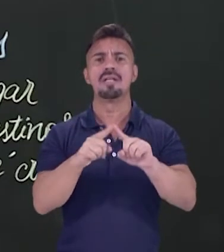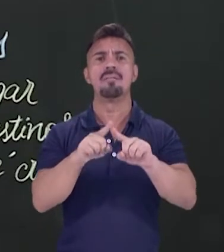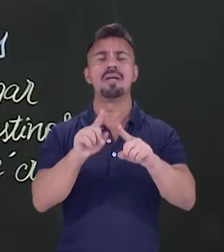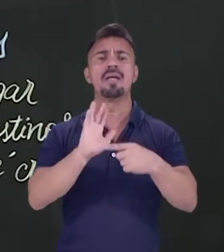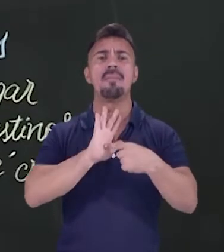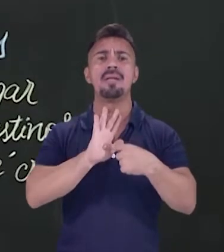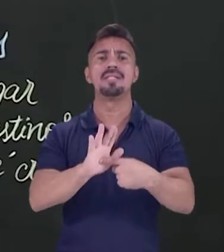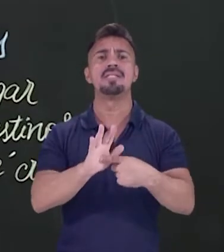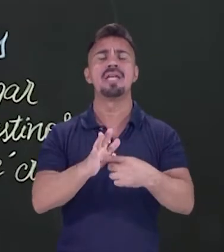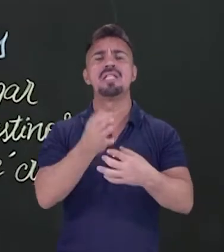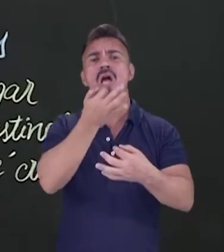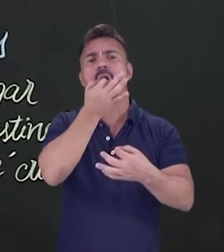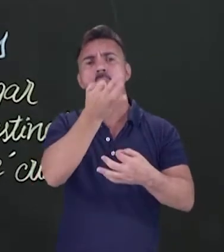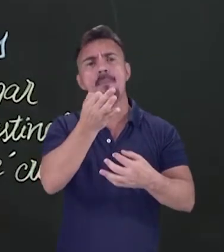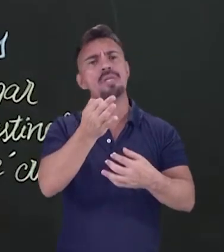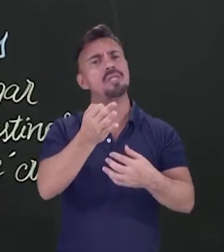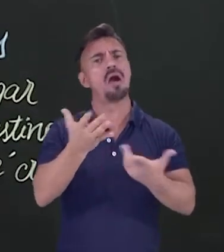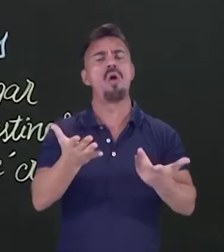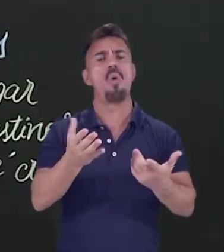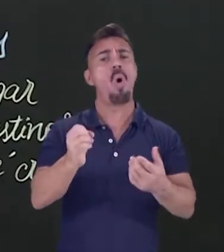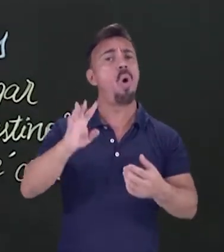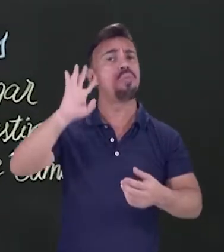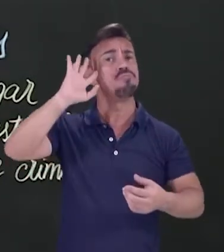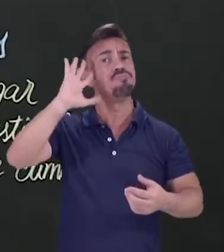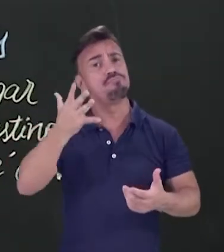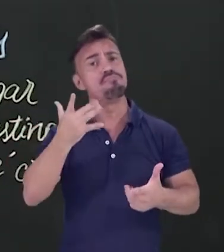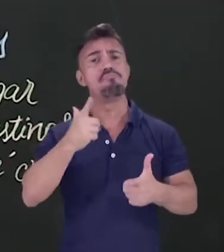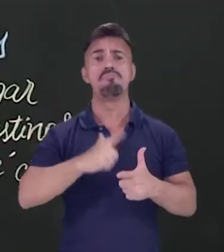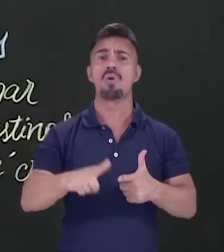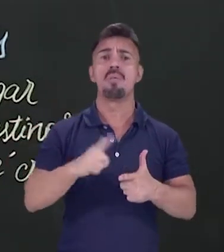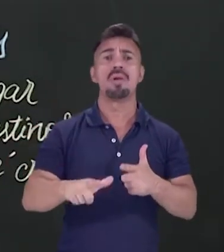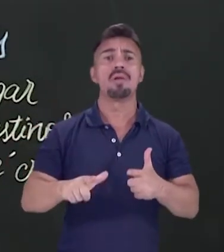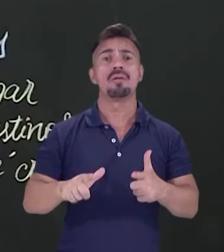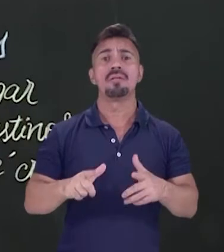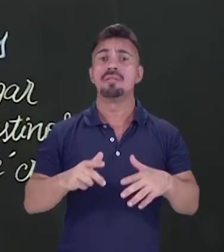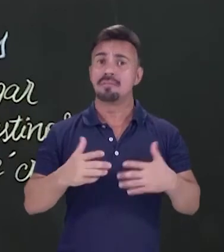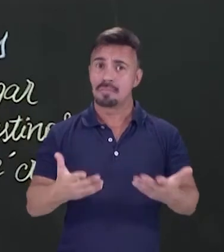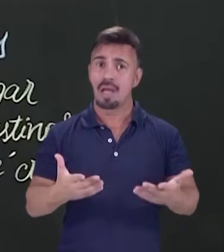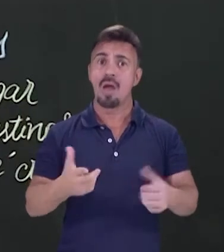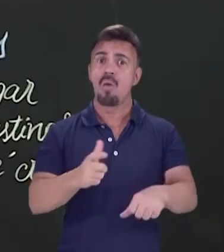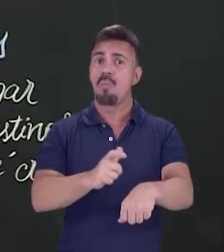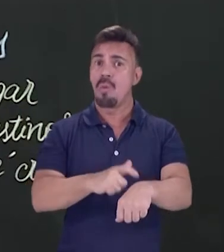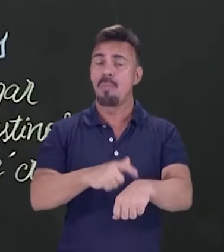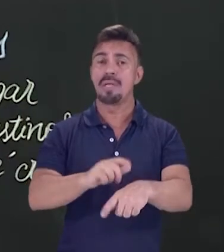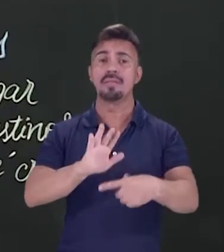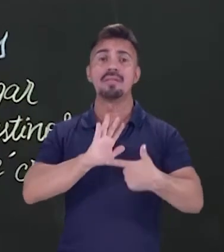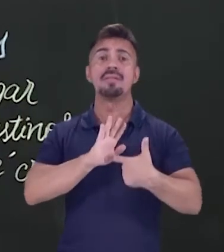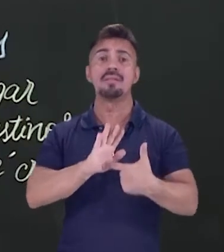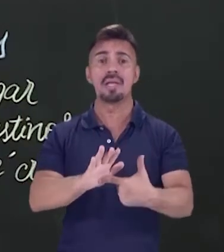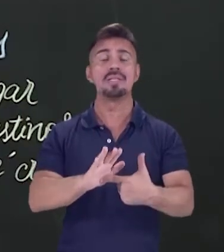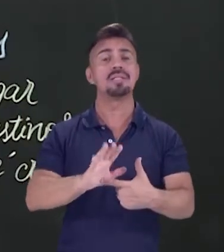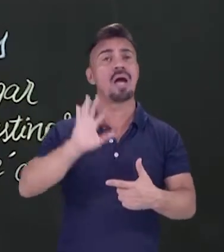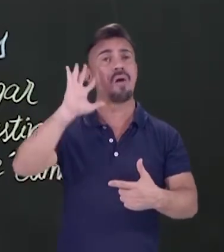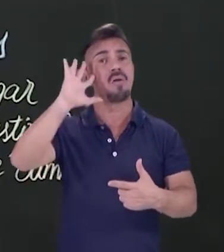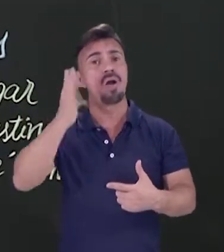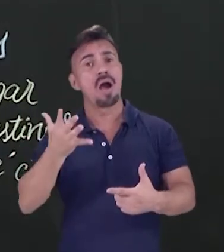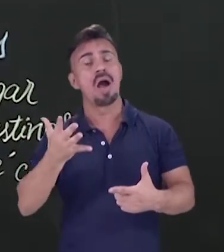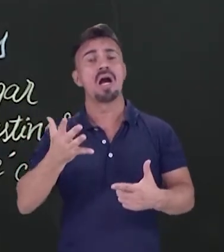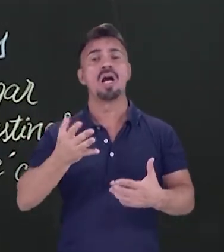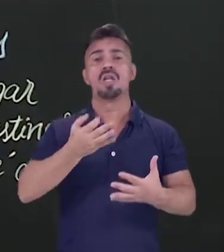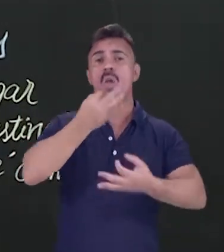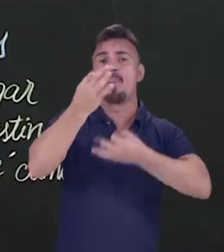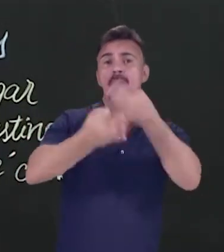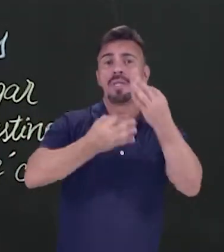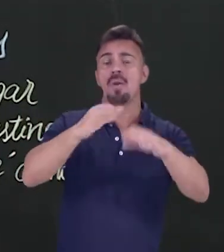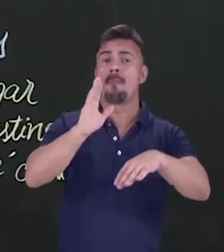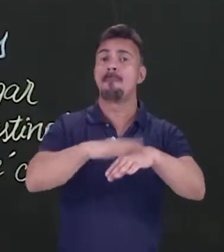também apresenta sugestões ou soluções para o problema. É esse o momento de você apresentar soluções e